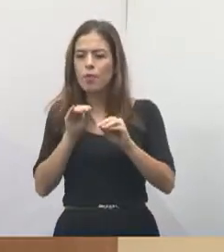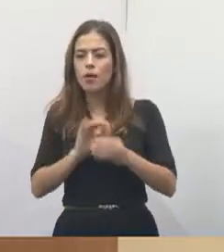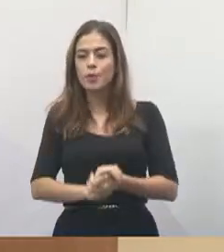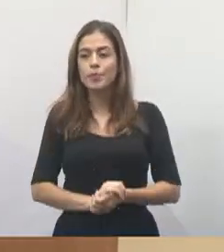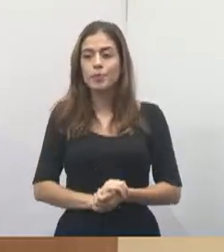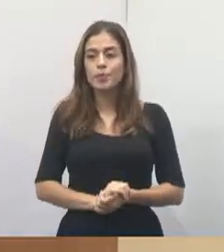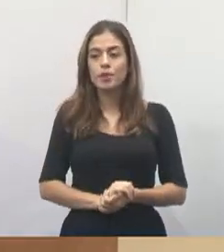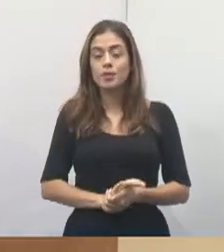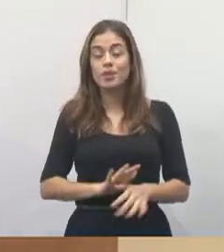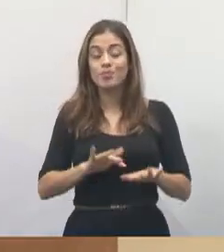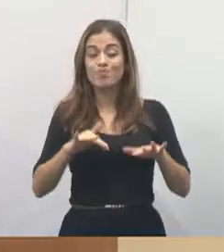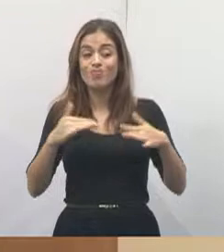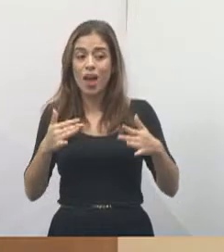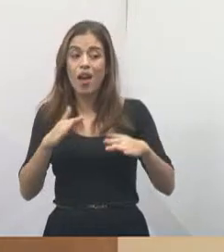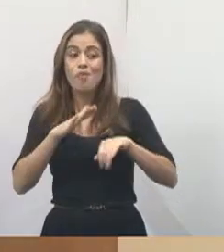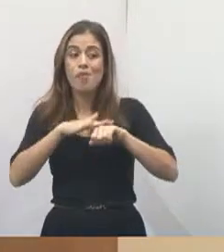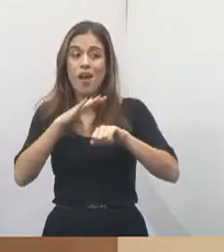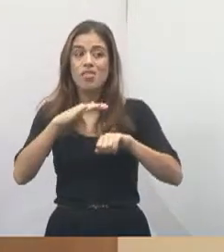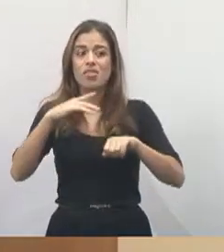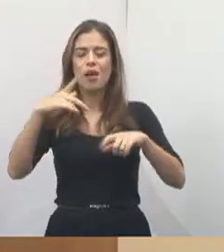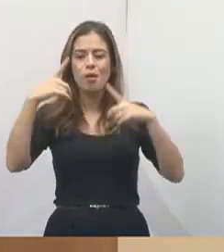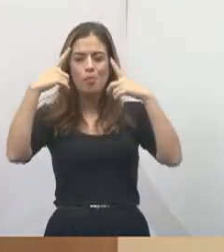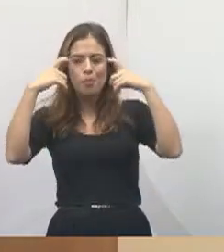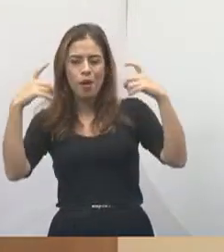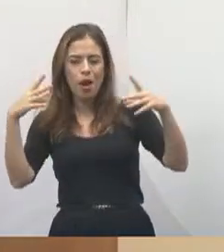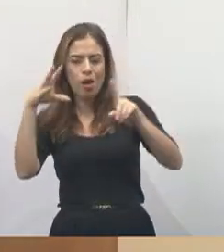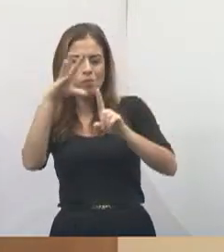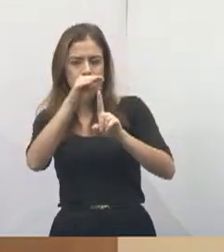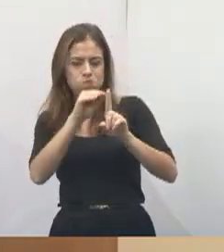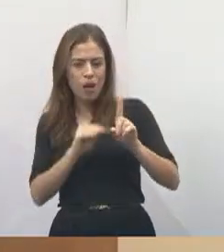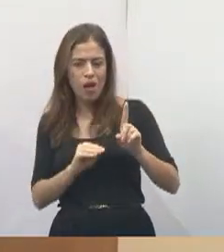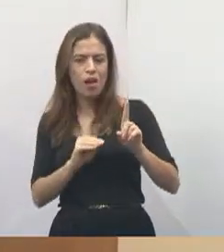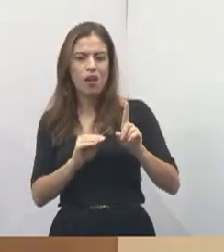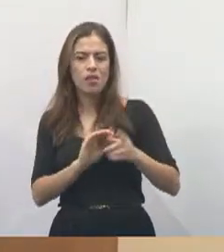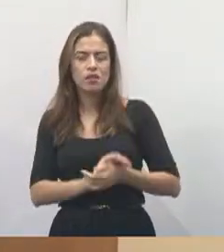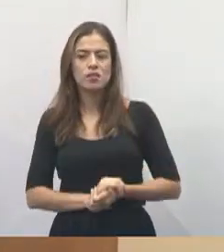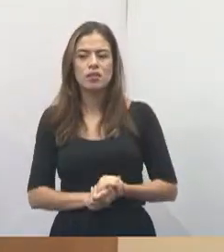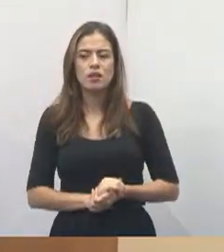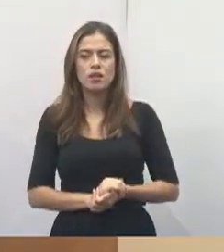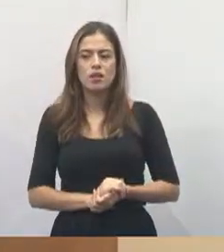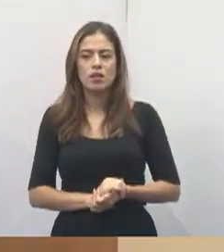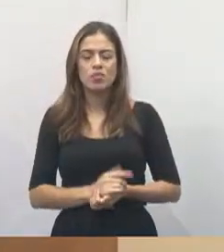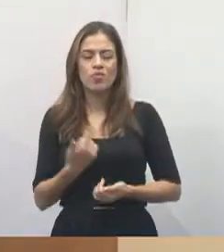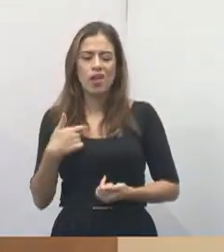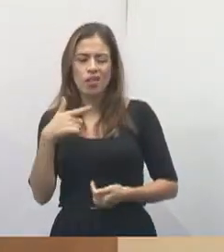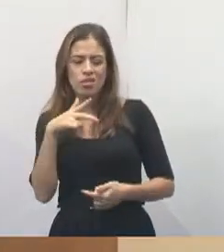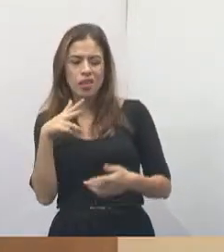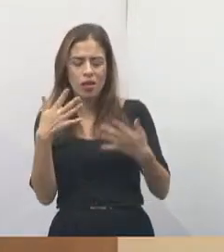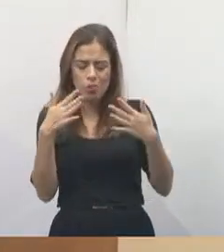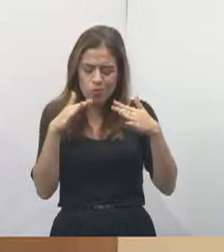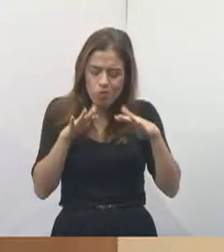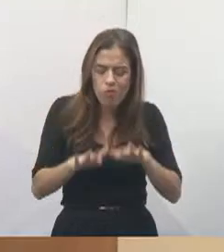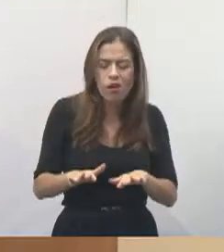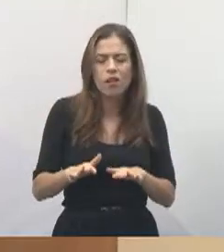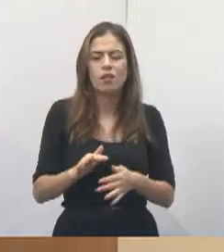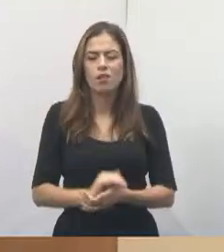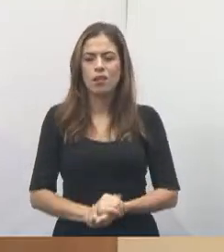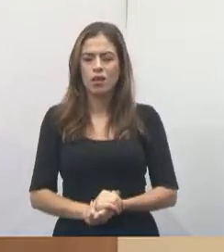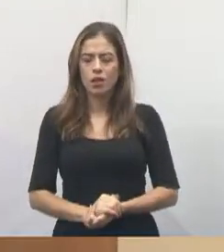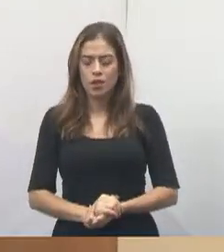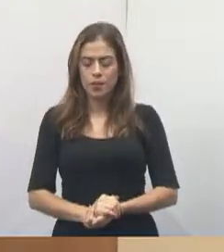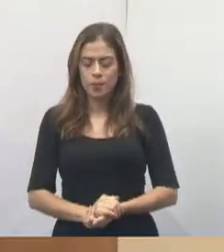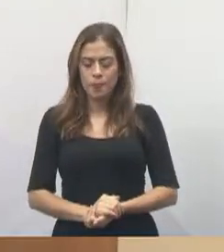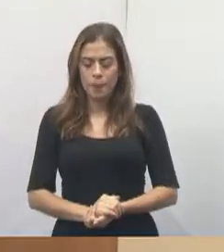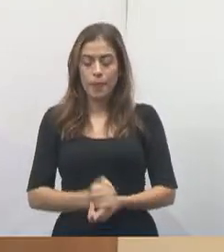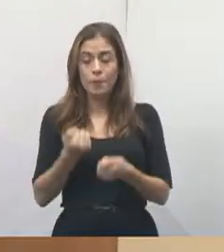do abuso físico, ela ainda sofre aquela humilhação. Então, existe essa garantia à mulher,